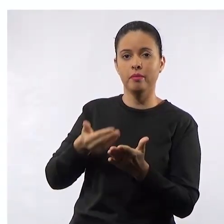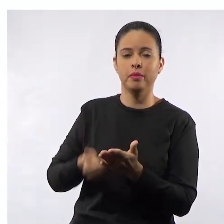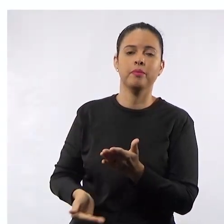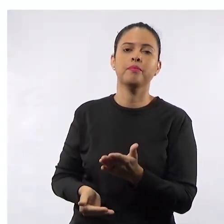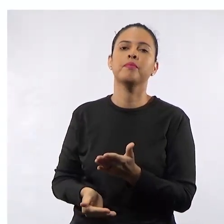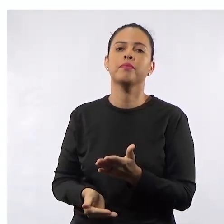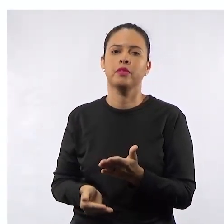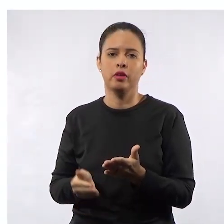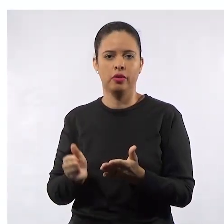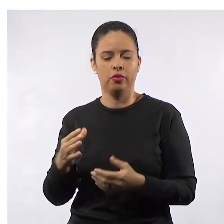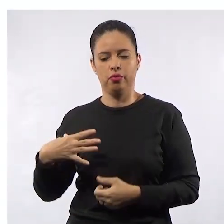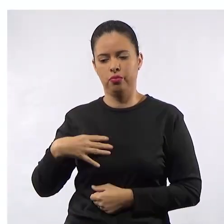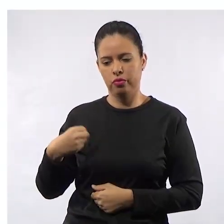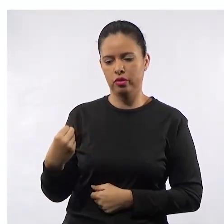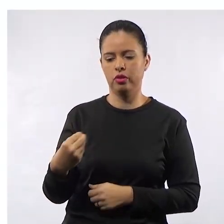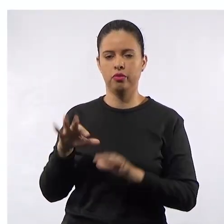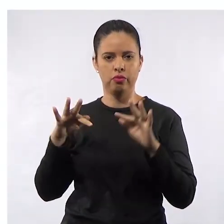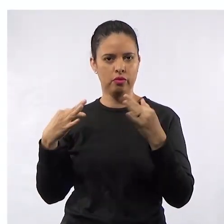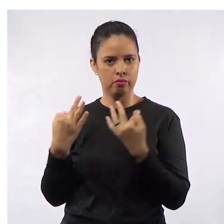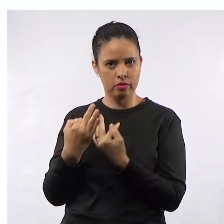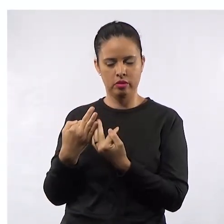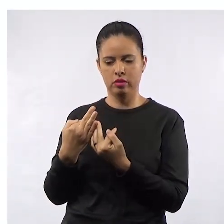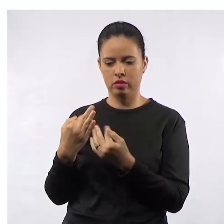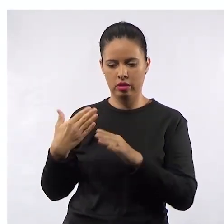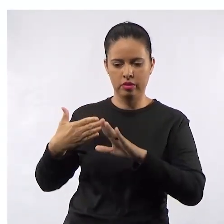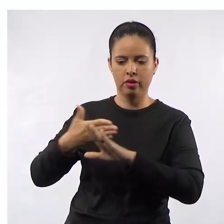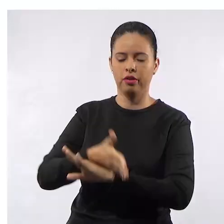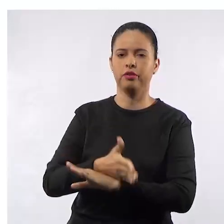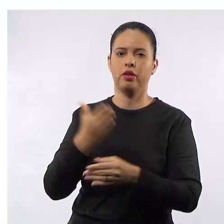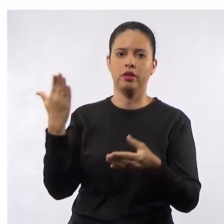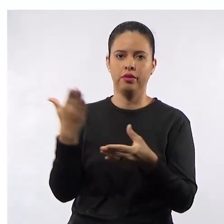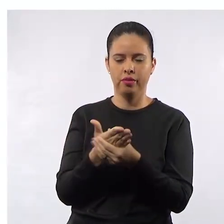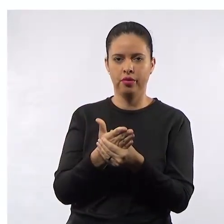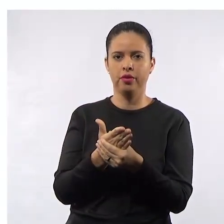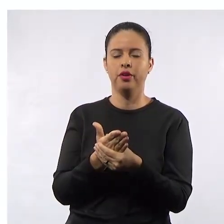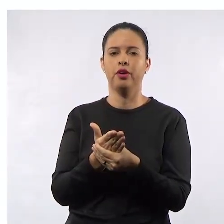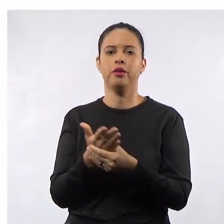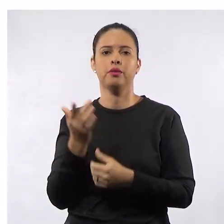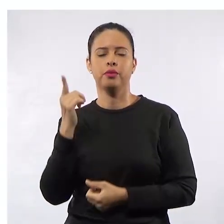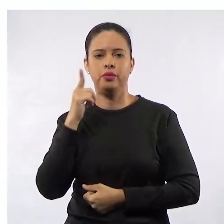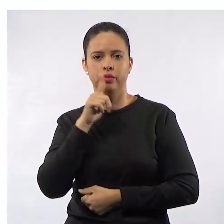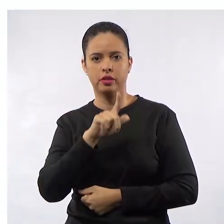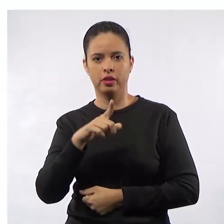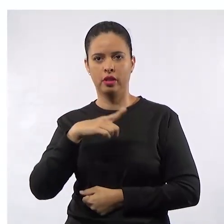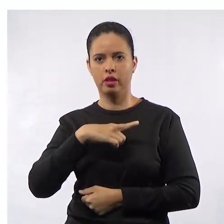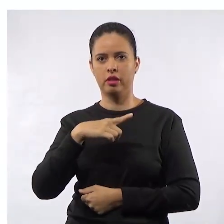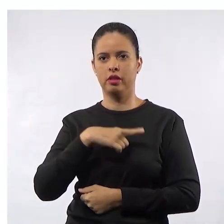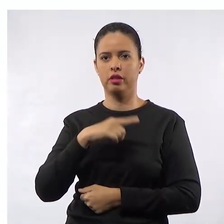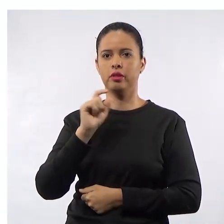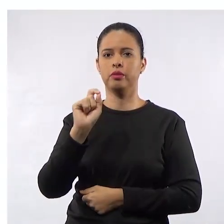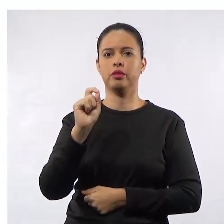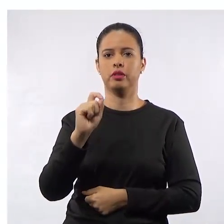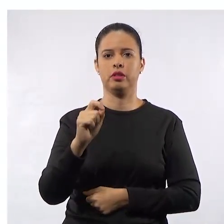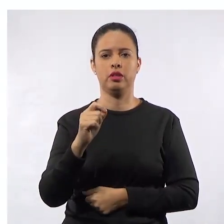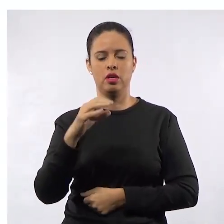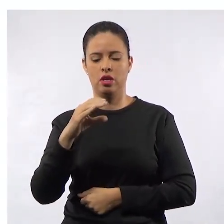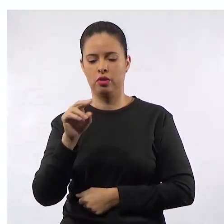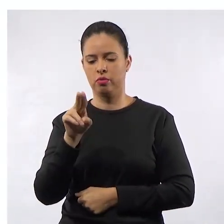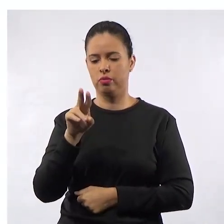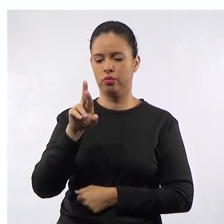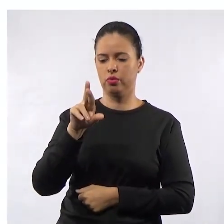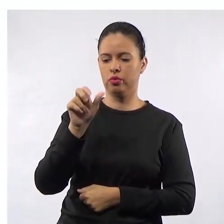então um filho a esposa Entra com uma ação de interdição e ela passa até curatela né Então a partir